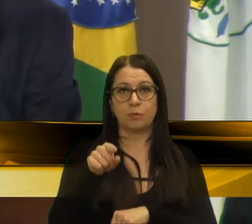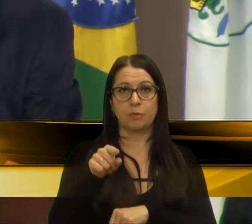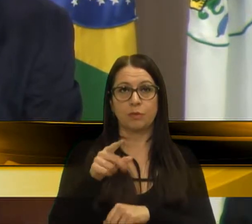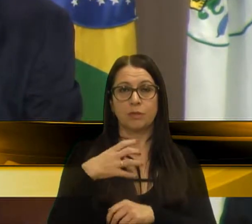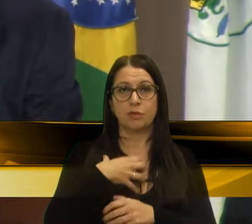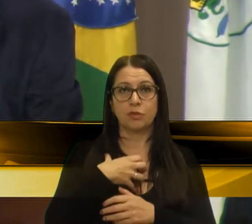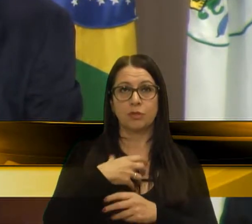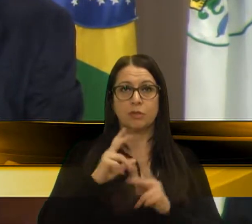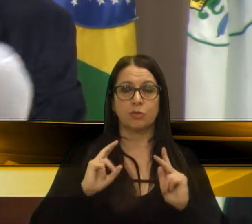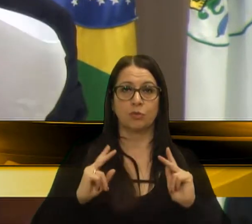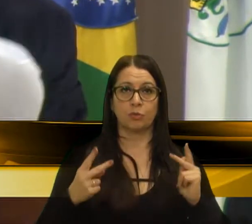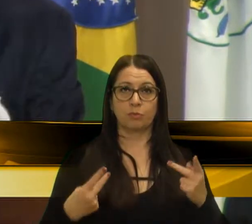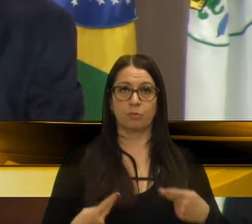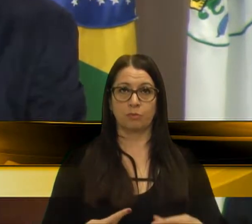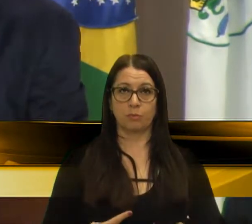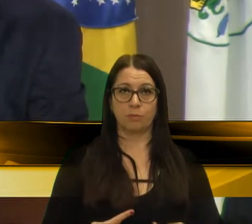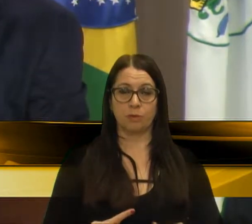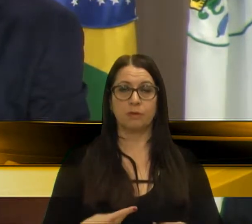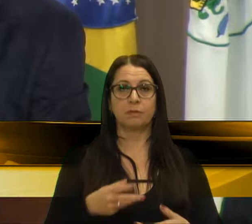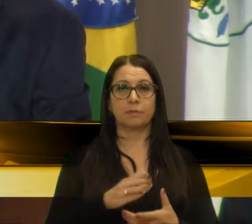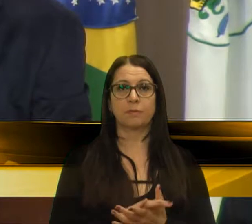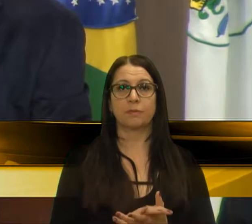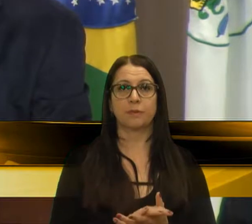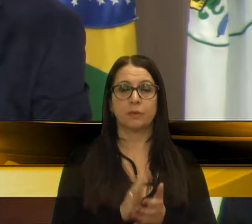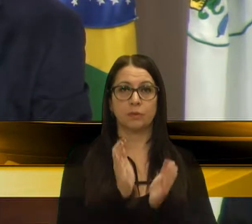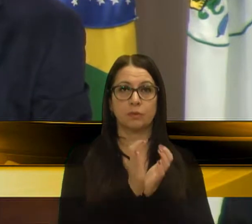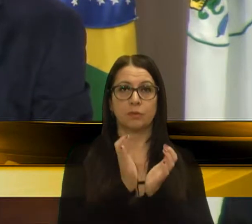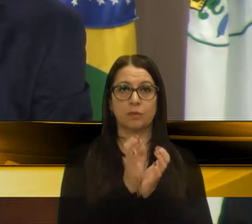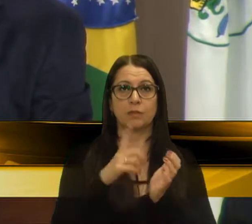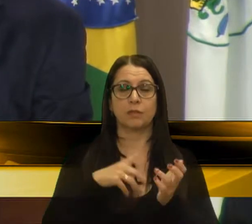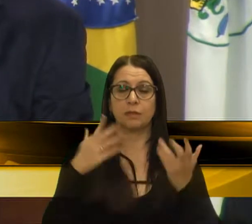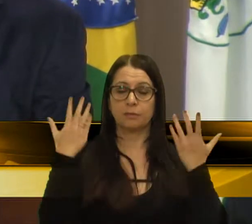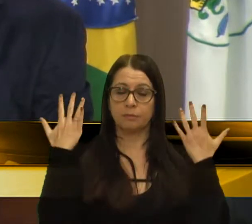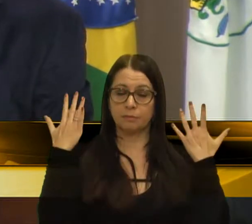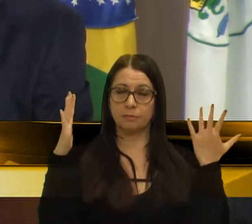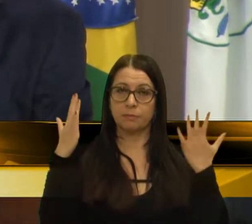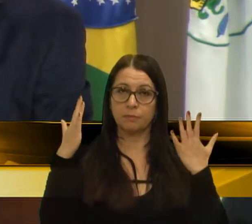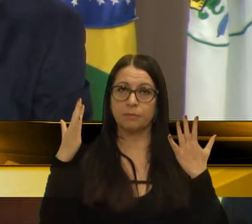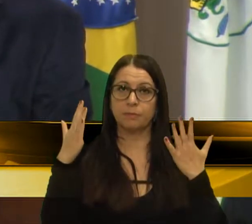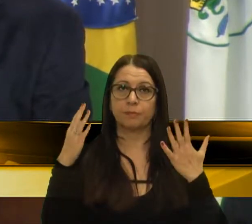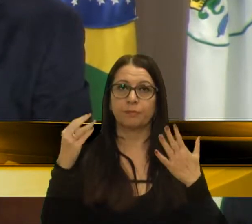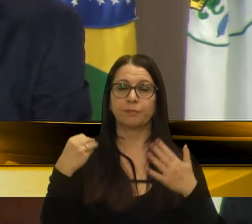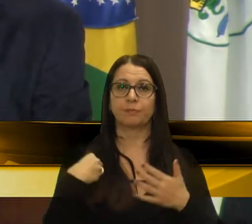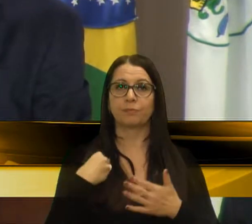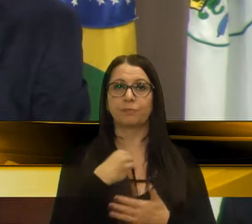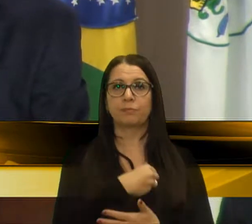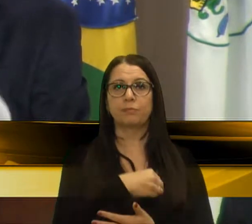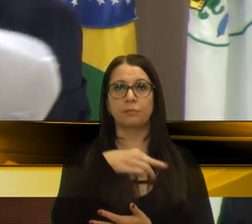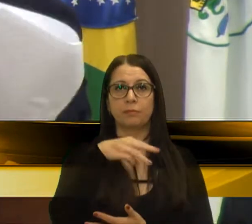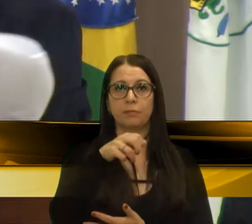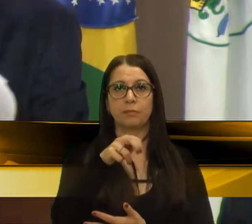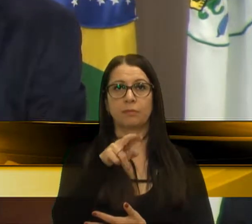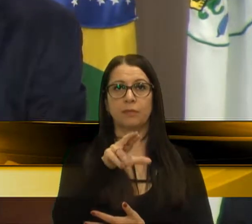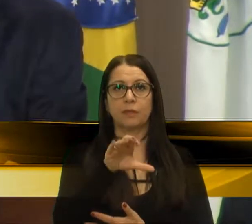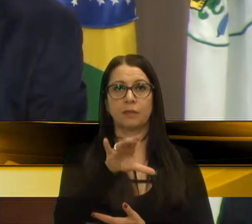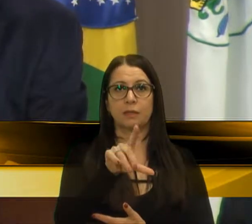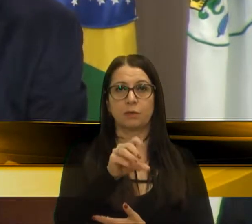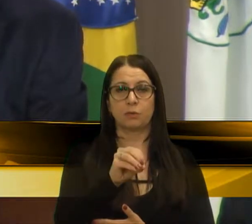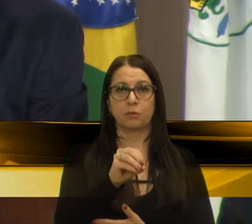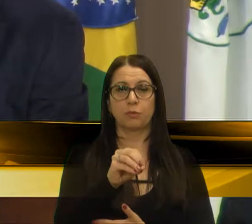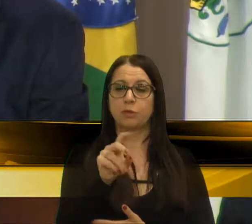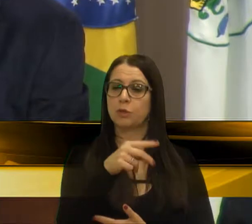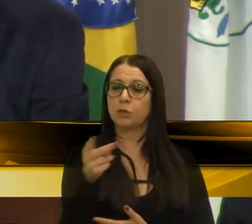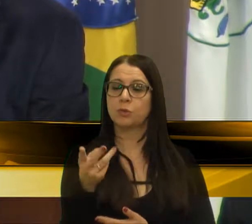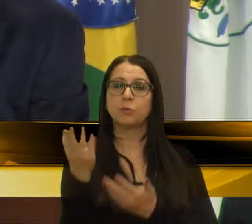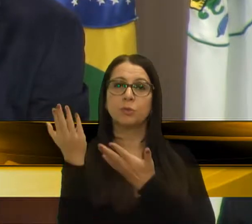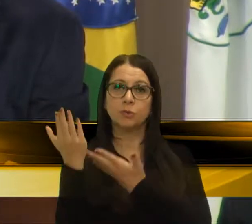de humanismo que os colegas têm. Parabéns, Dr. Marcelo Sabedotti e